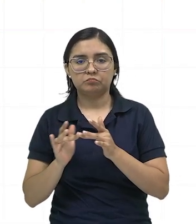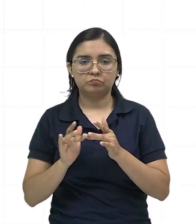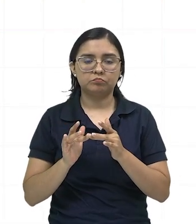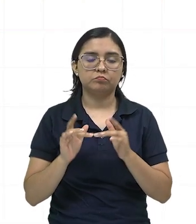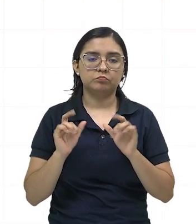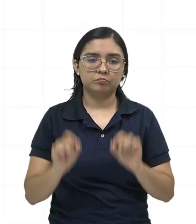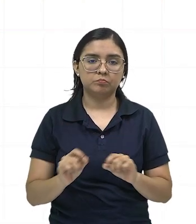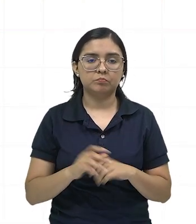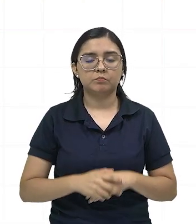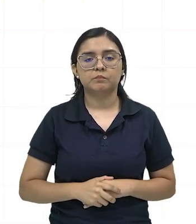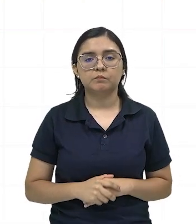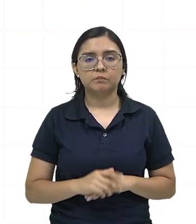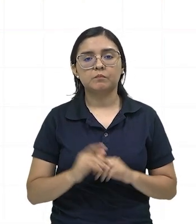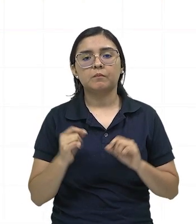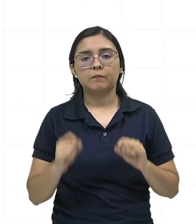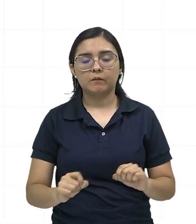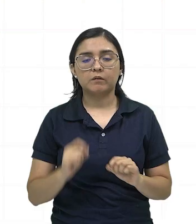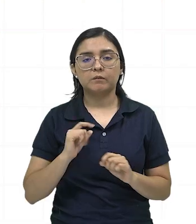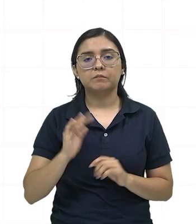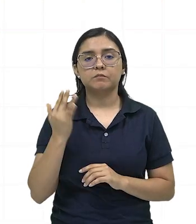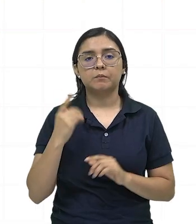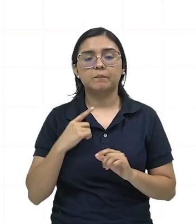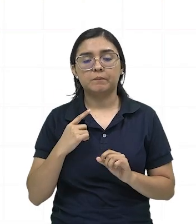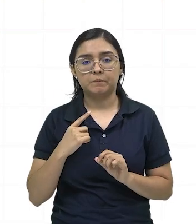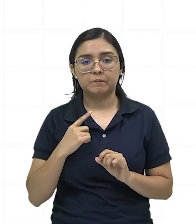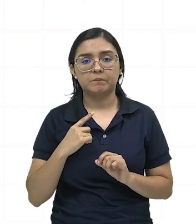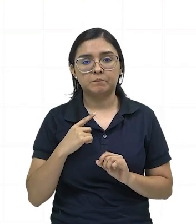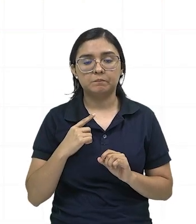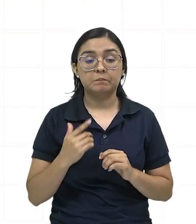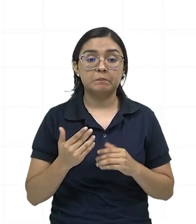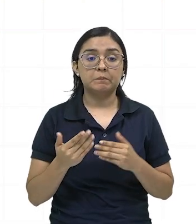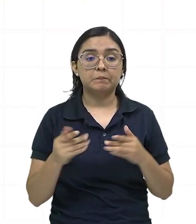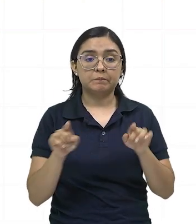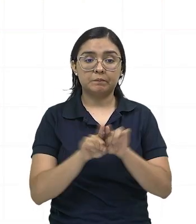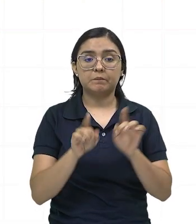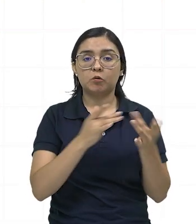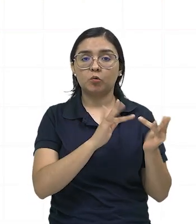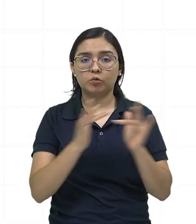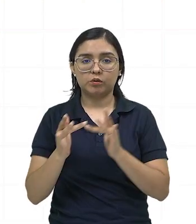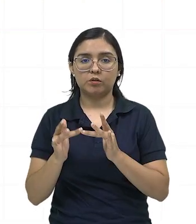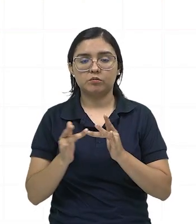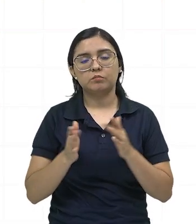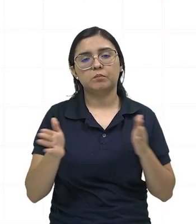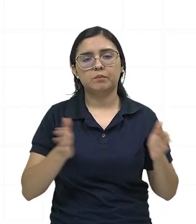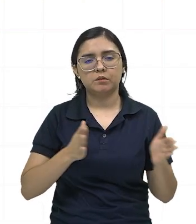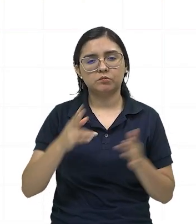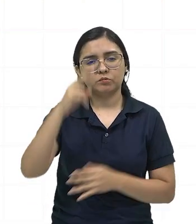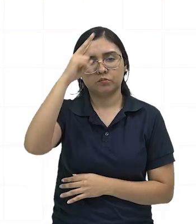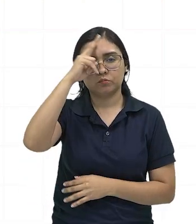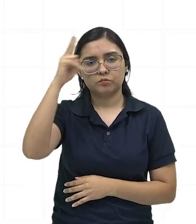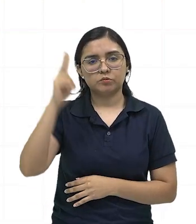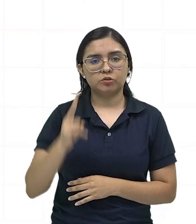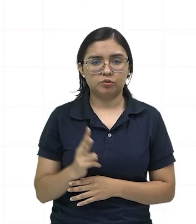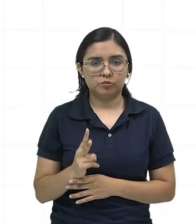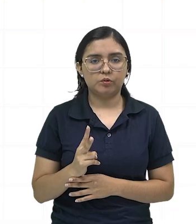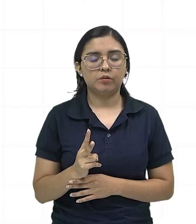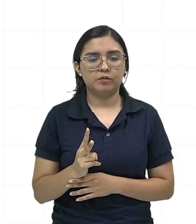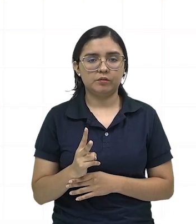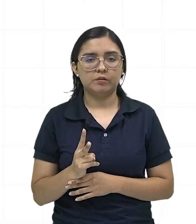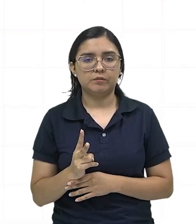que levaram ao acontecimento. Contexto, nós estamos falando do momento histórico, da